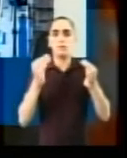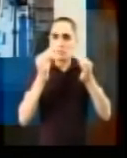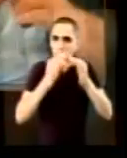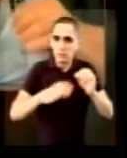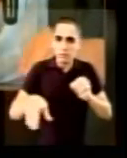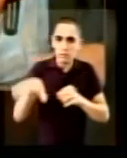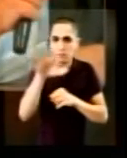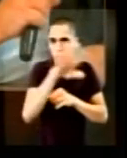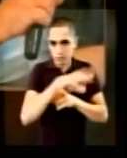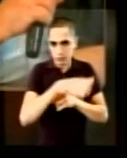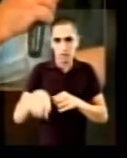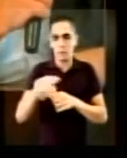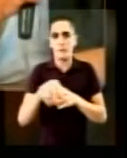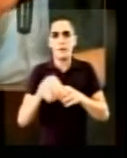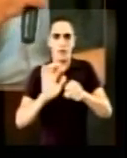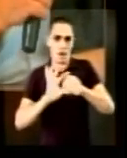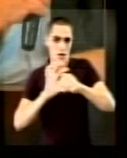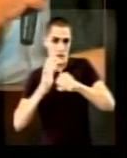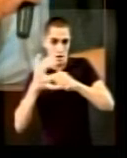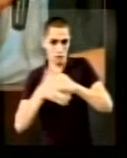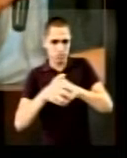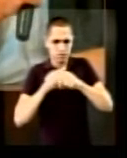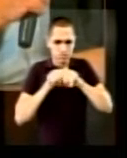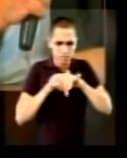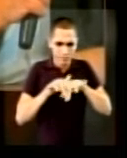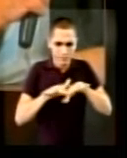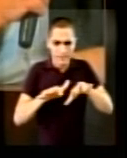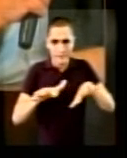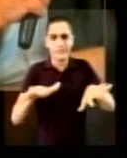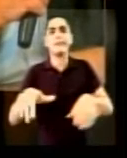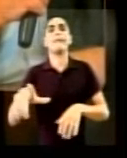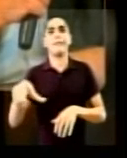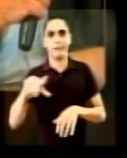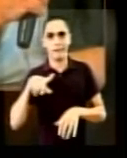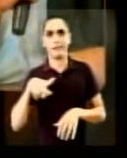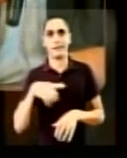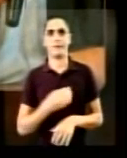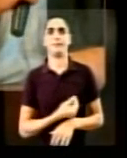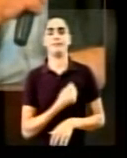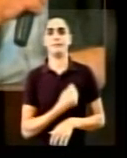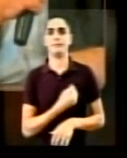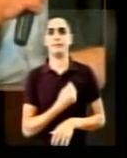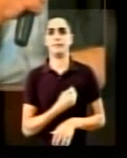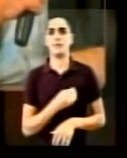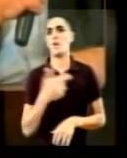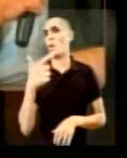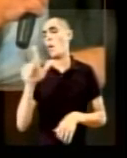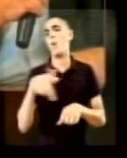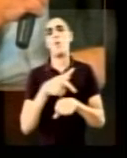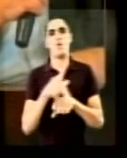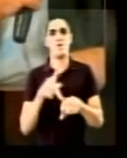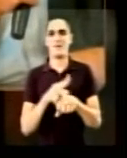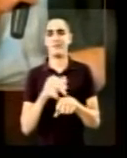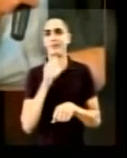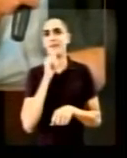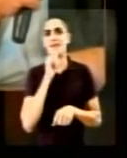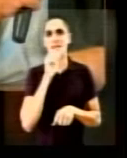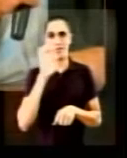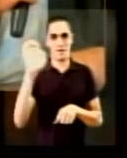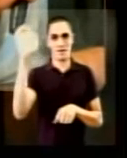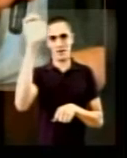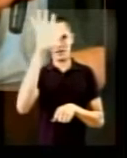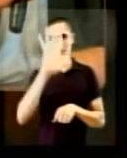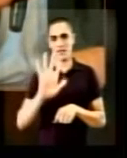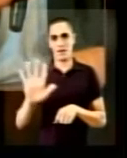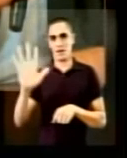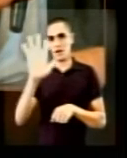europeus. Sob temor de segunda onda de Covid. Europa vive novo abre e fecha